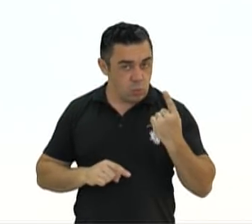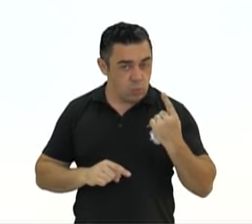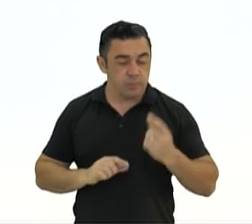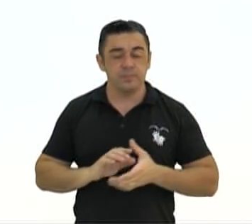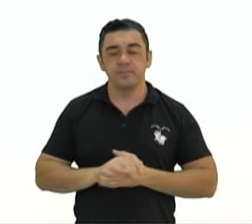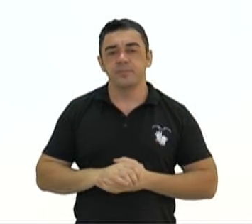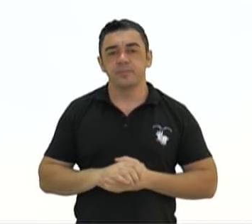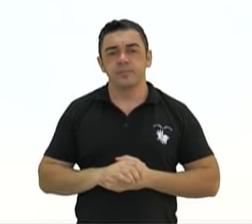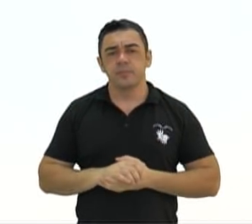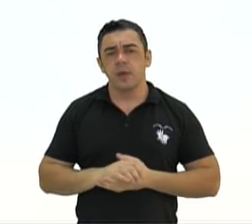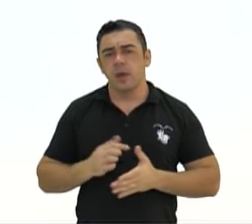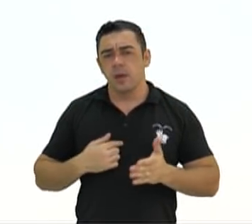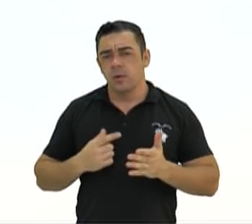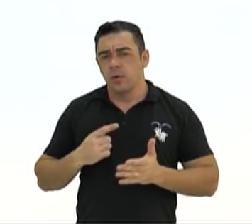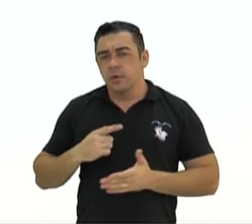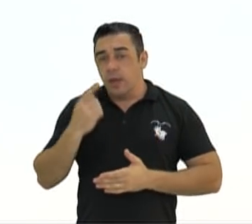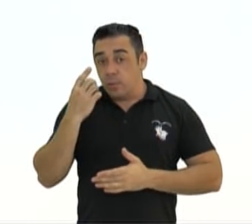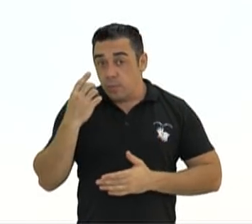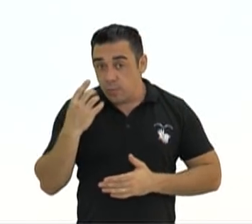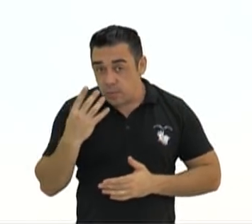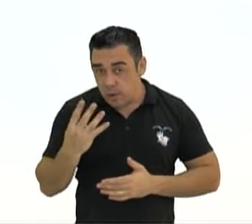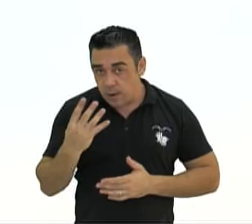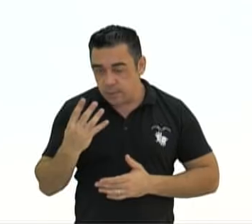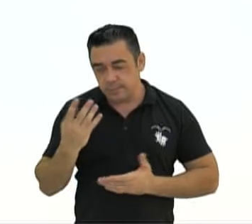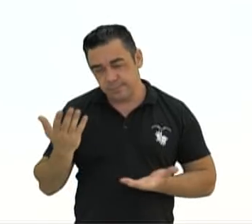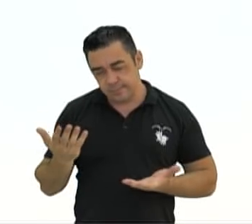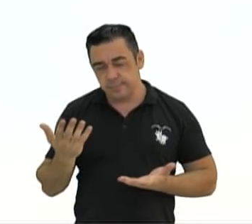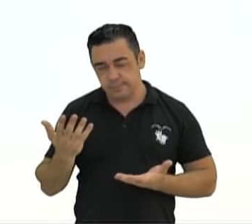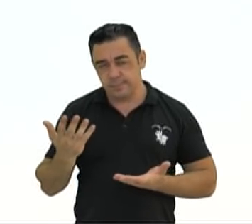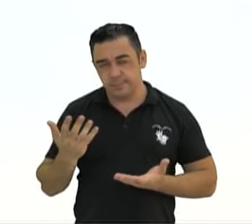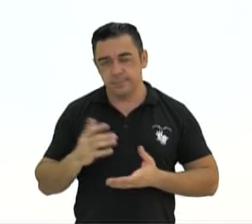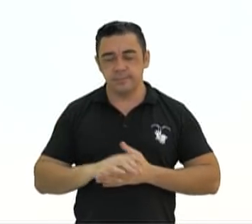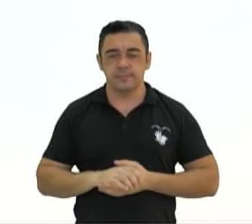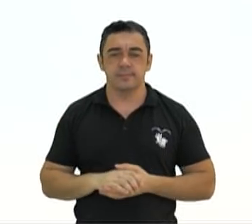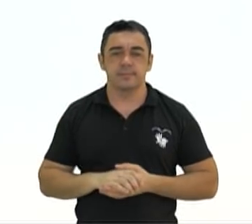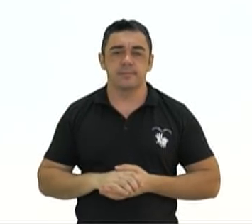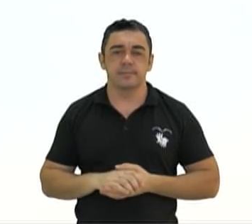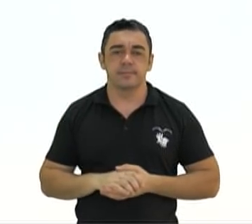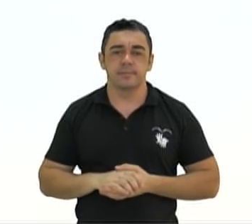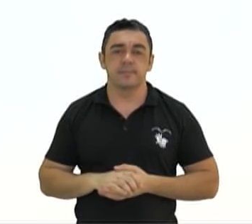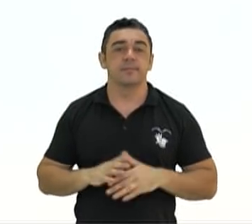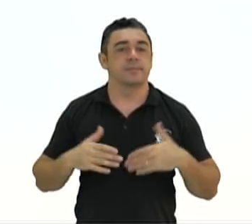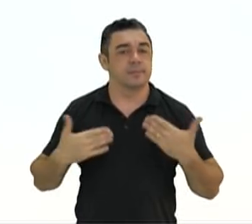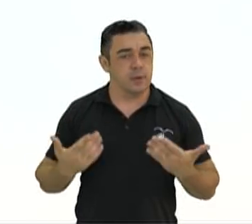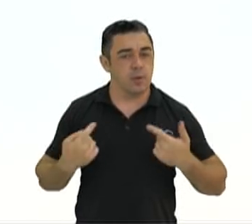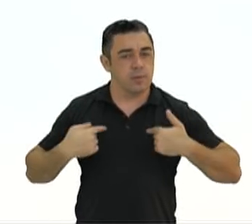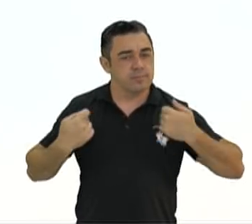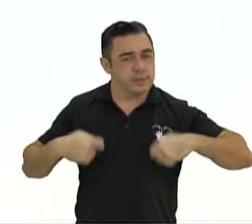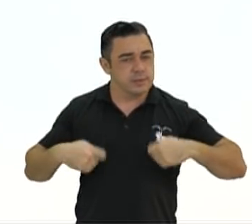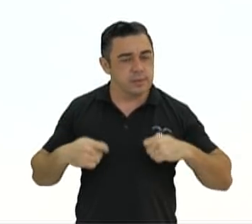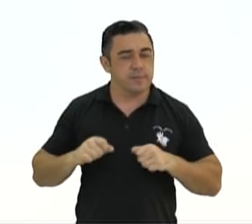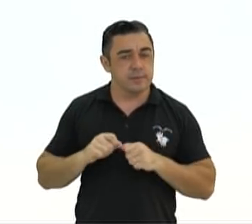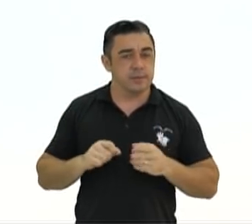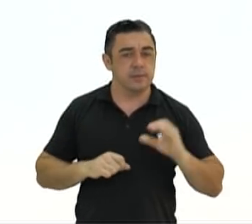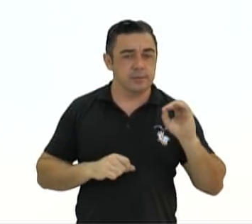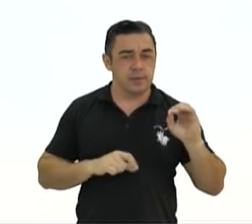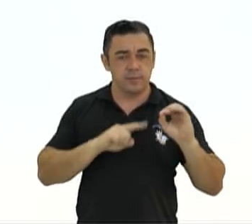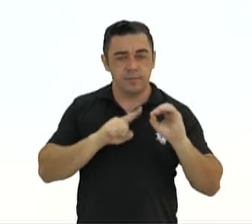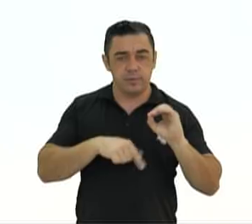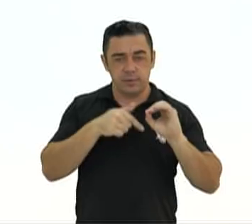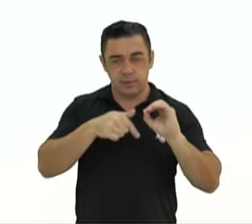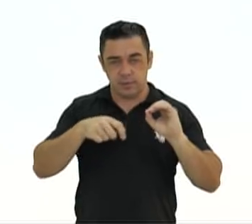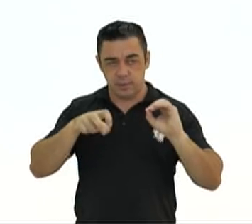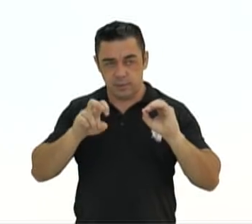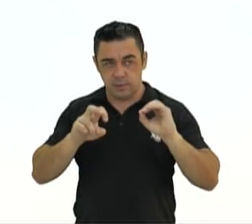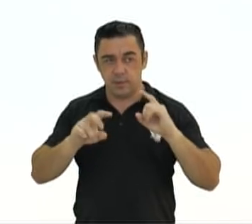retângulo. Quantos retângulos eu tenho? Quantas faces? 4. Então, eu preciso pegar esse